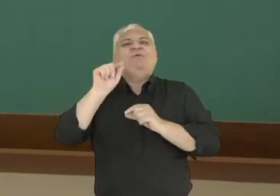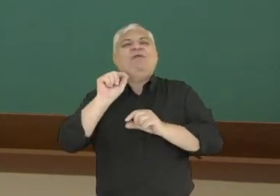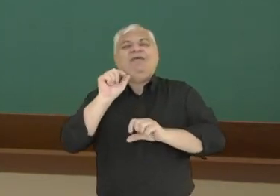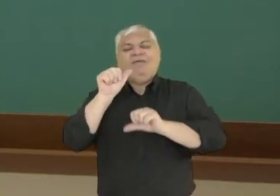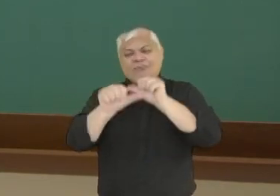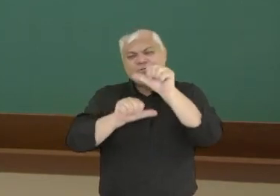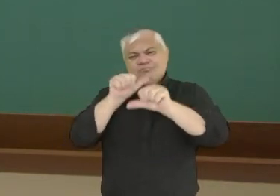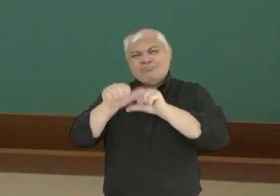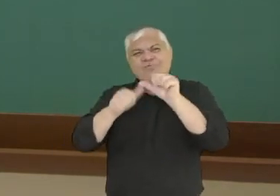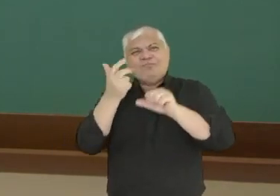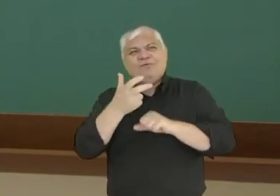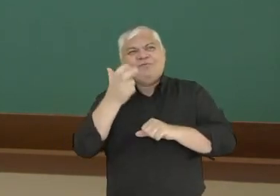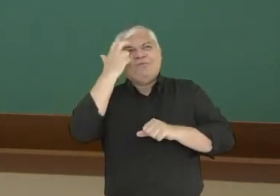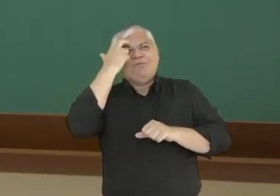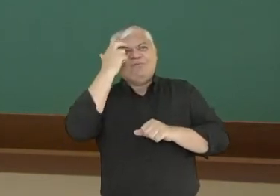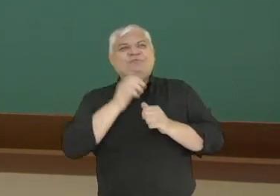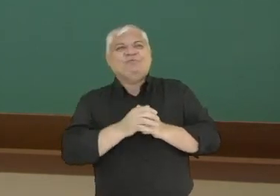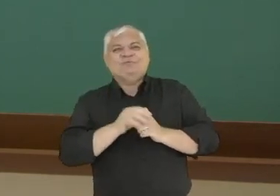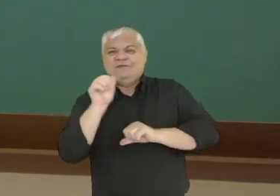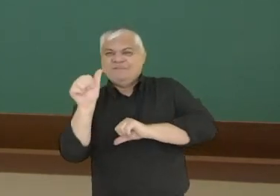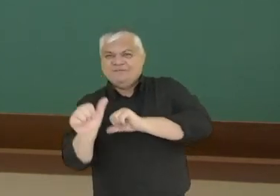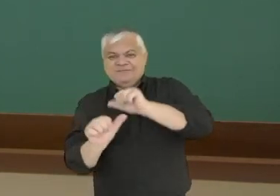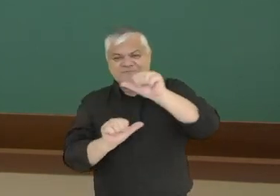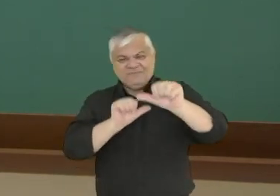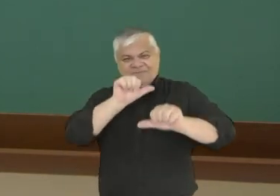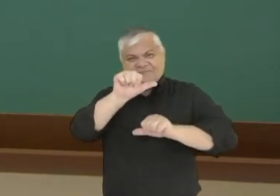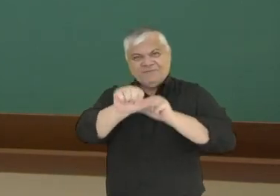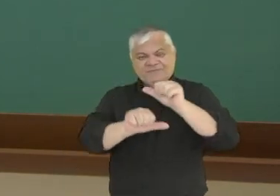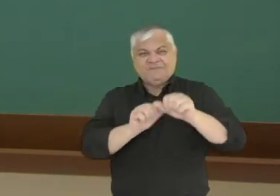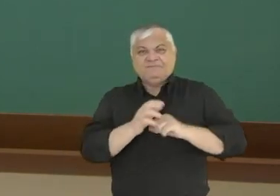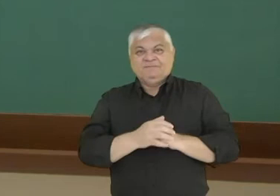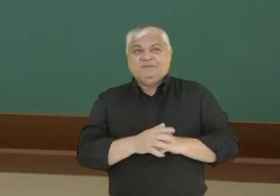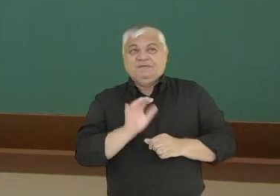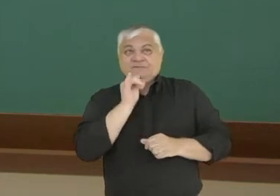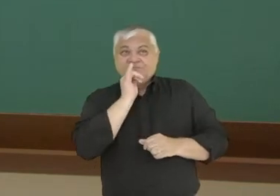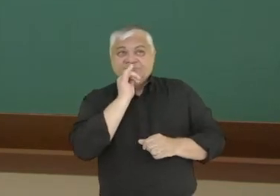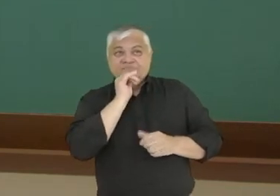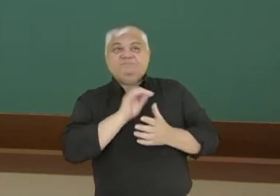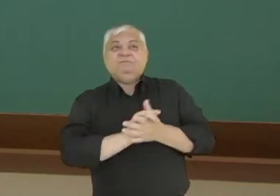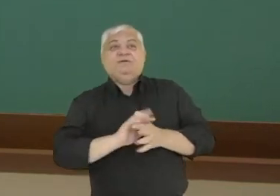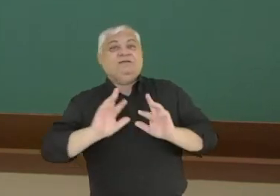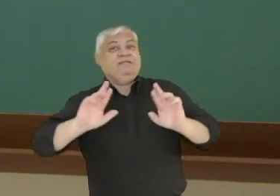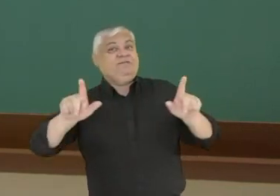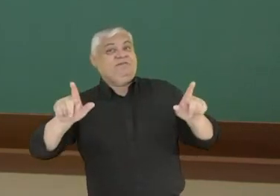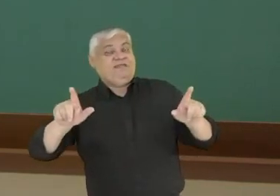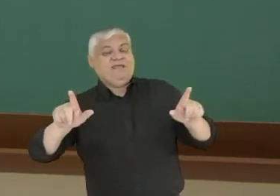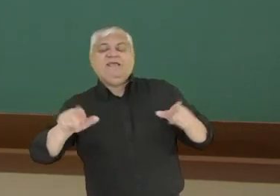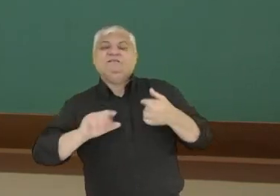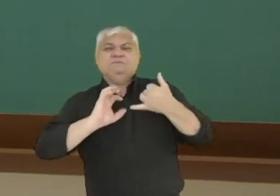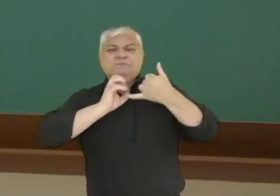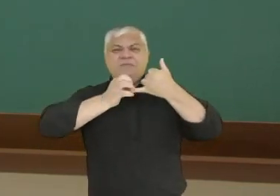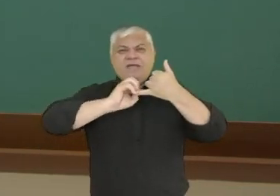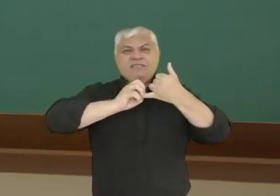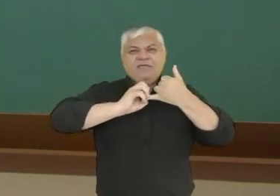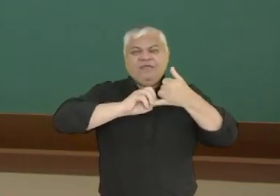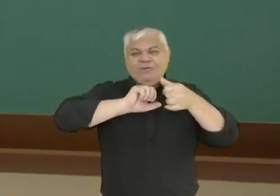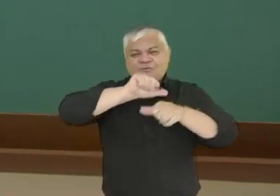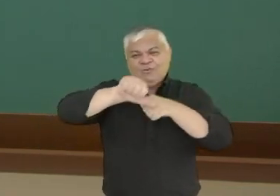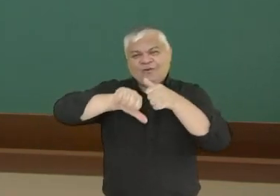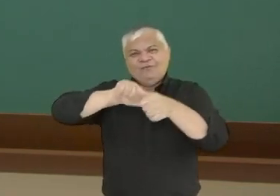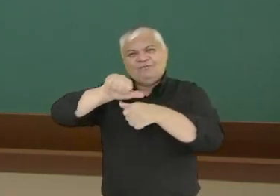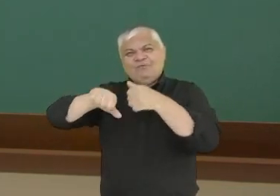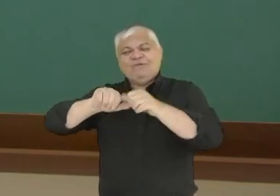de culturas né de forma ordenada seja de forma organizada diferentes espécies vegetais